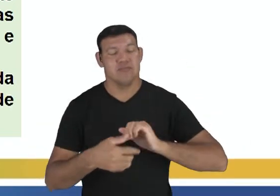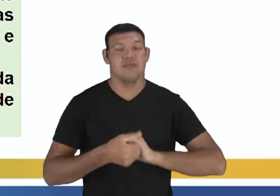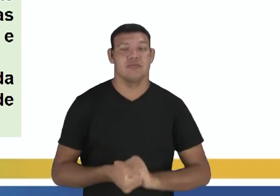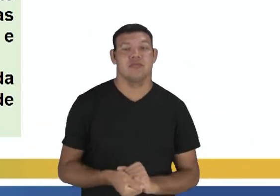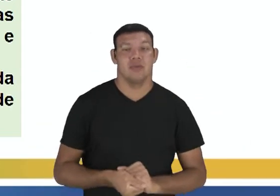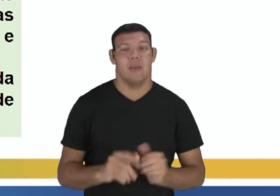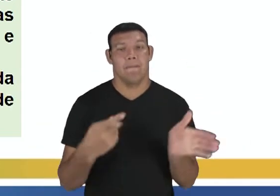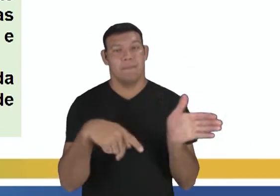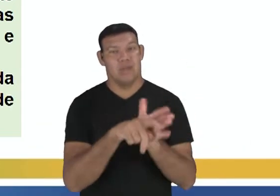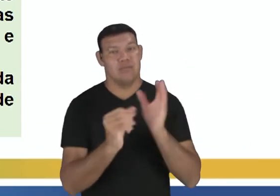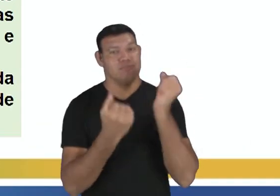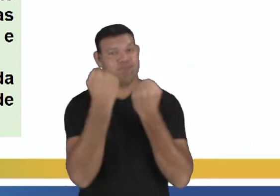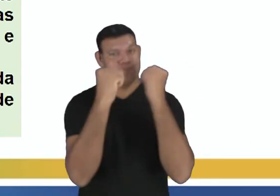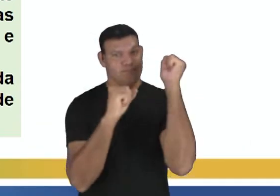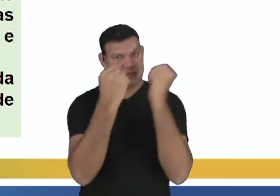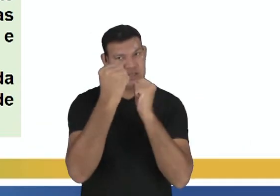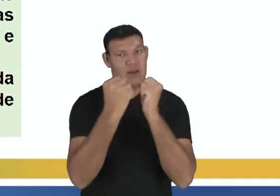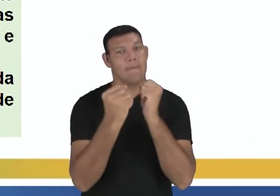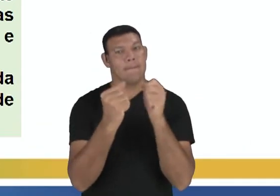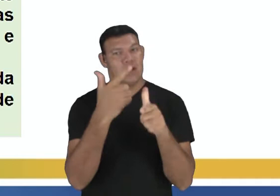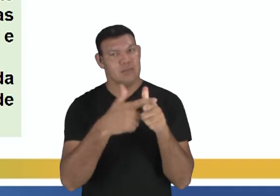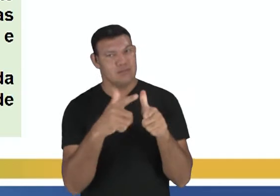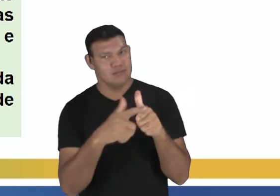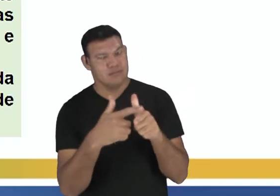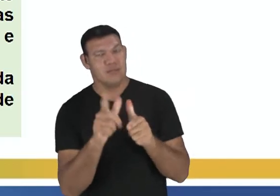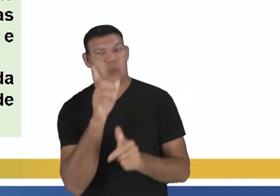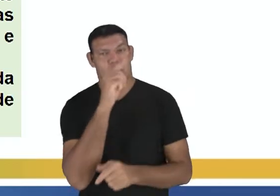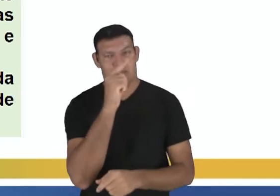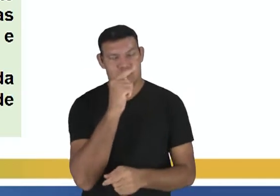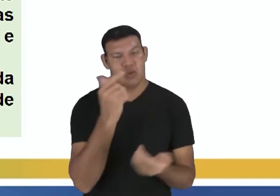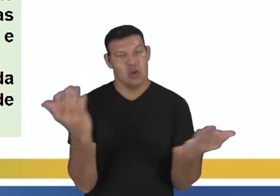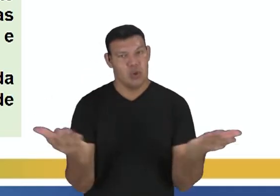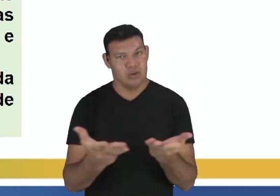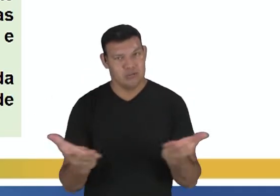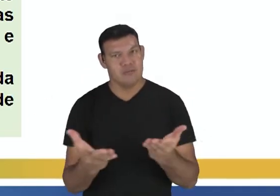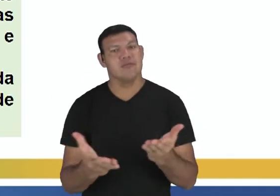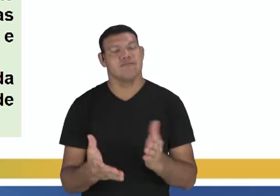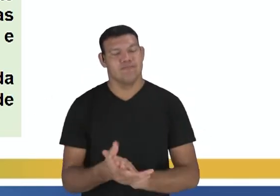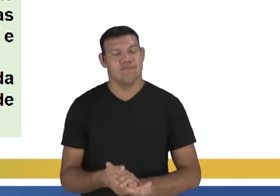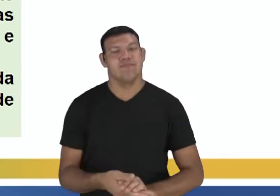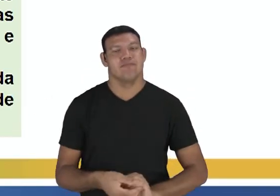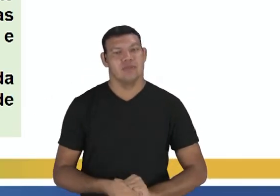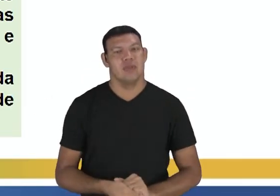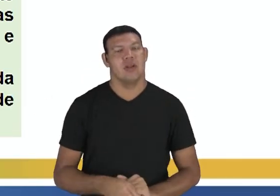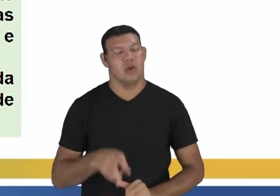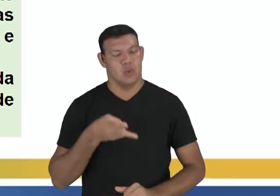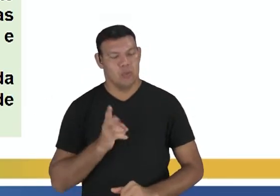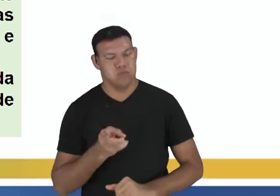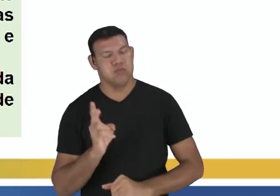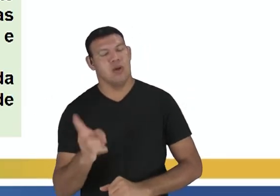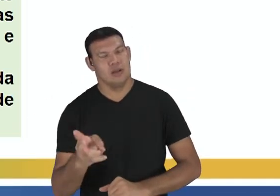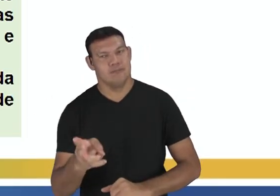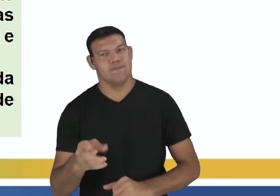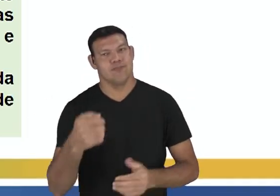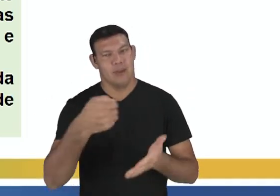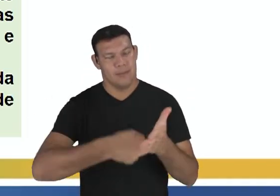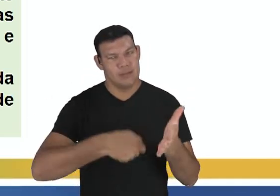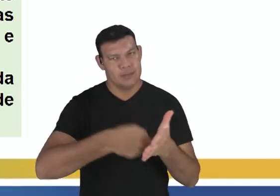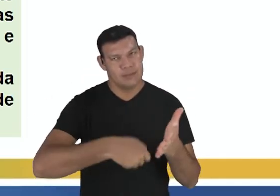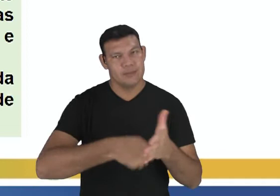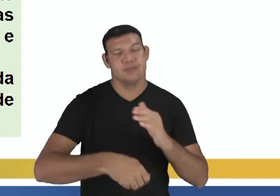problemática da água, ela é muito atual, né? E infelizmente tende aí a se intensificar ao longo dos anos. Cada vez mais